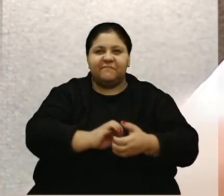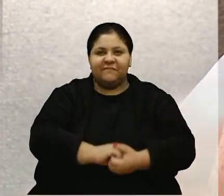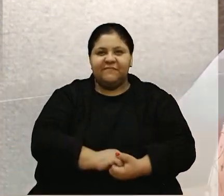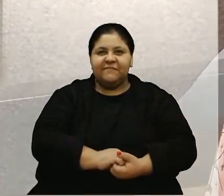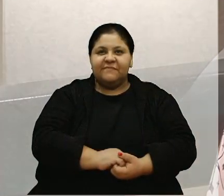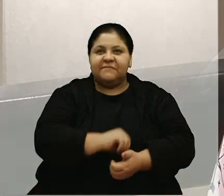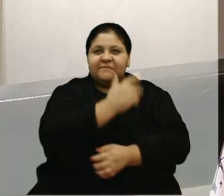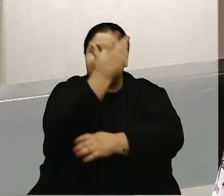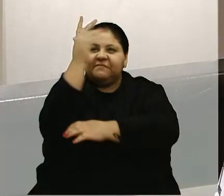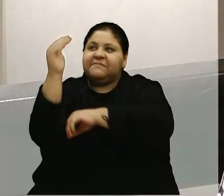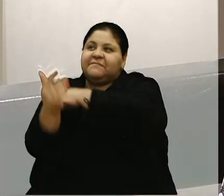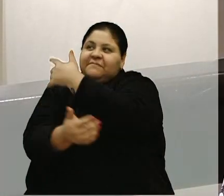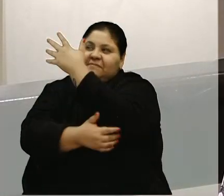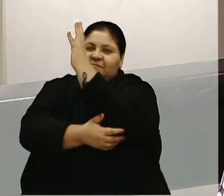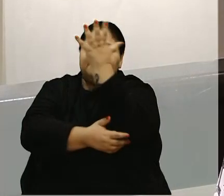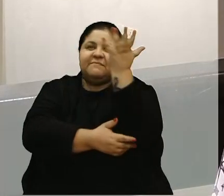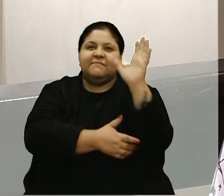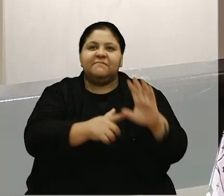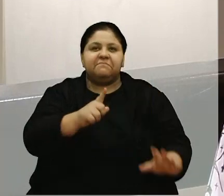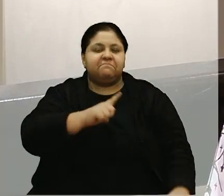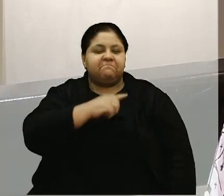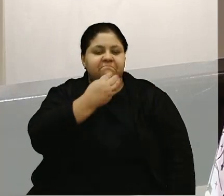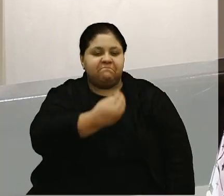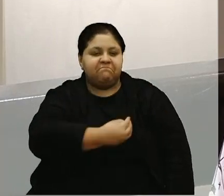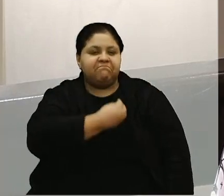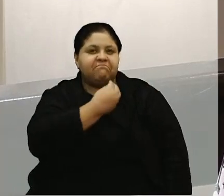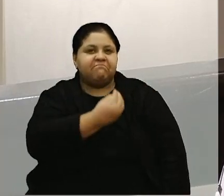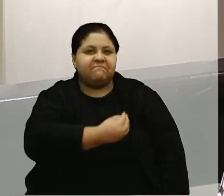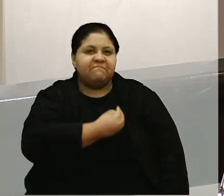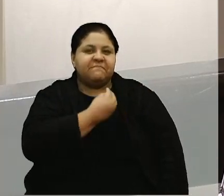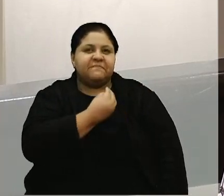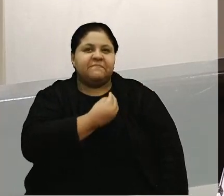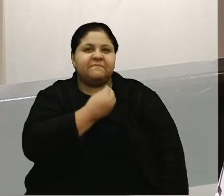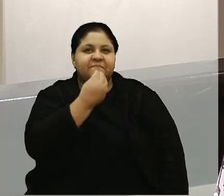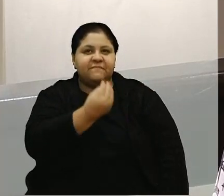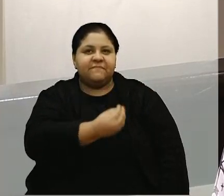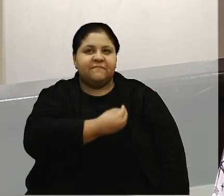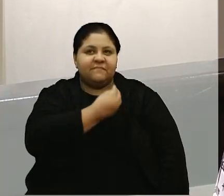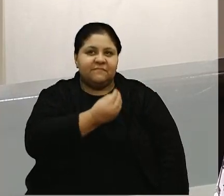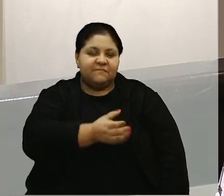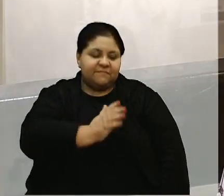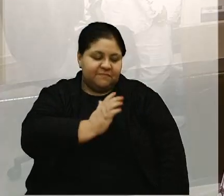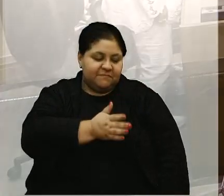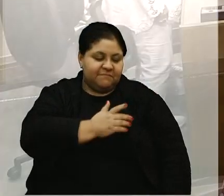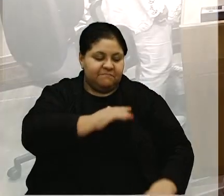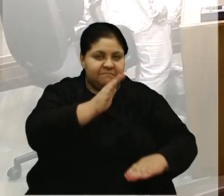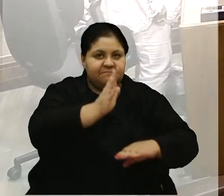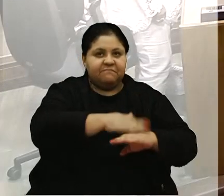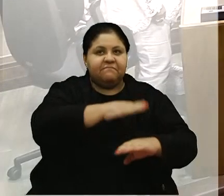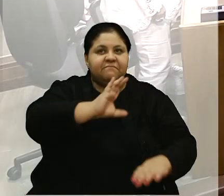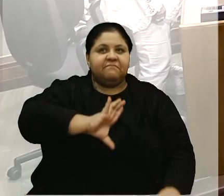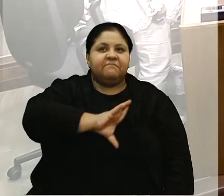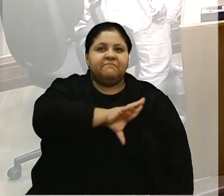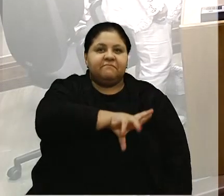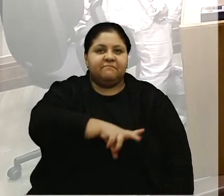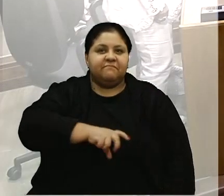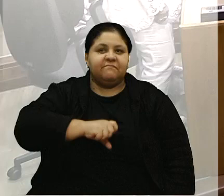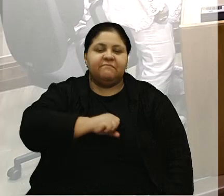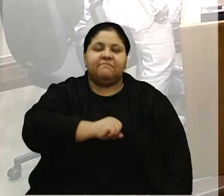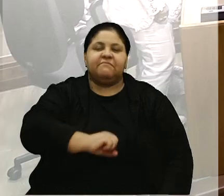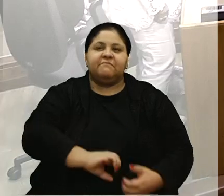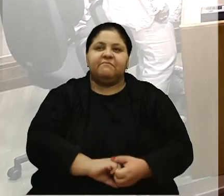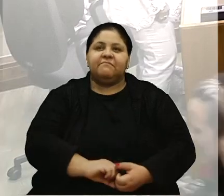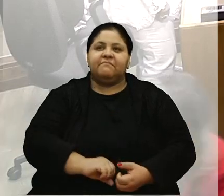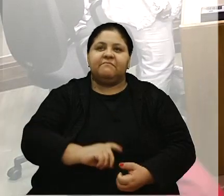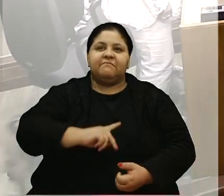flores, nossos bosques têm mais vida, nossa vida no teu seio mais